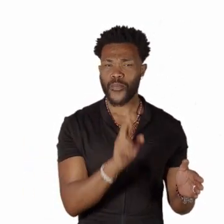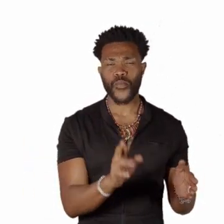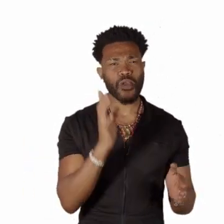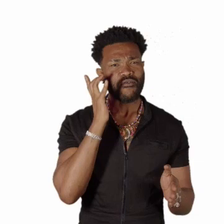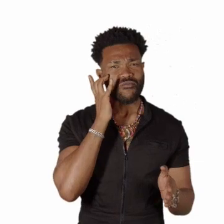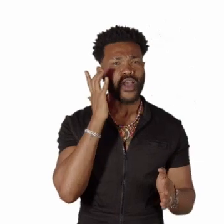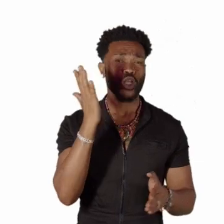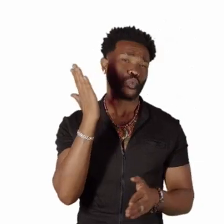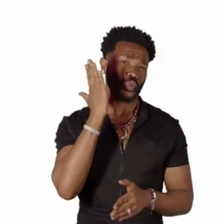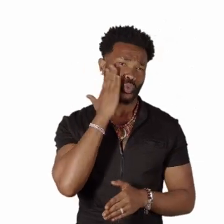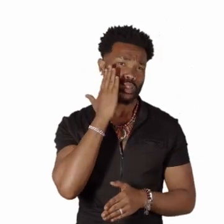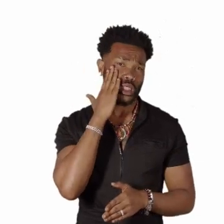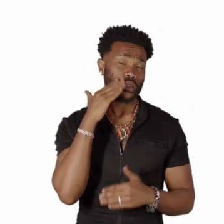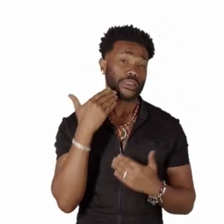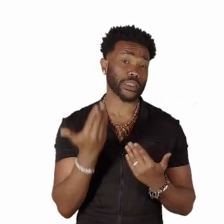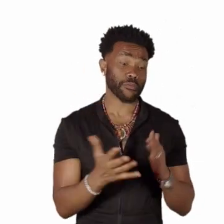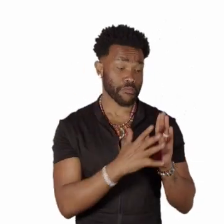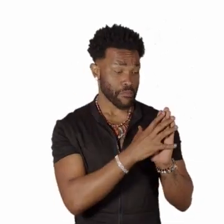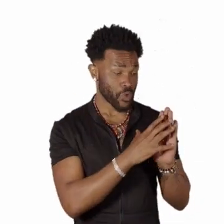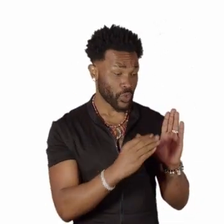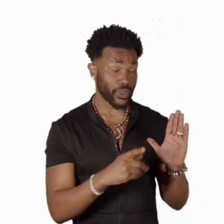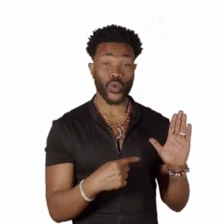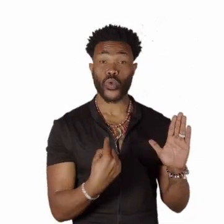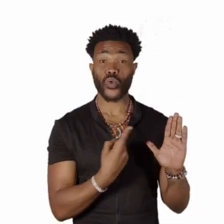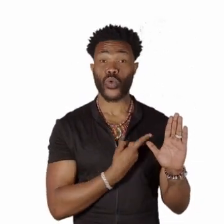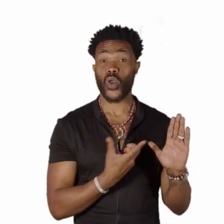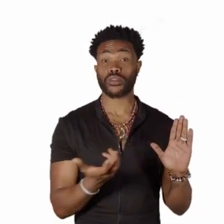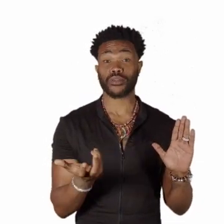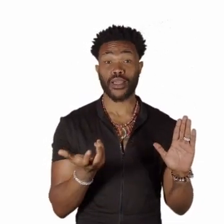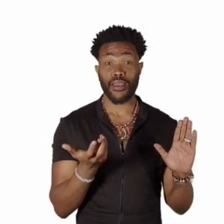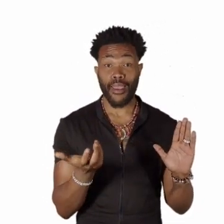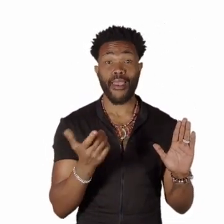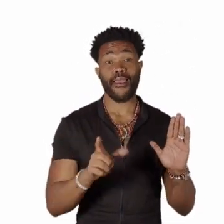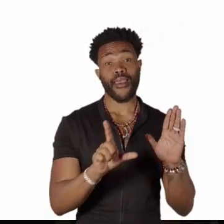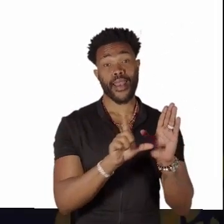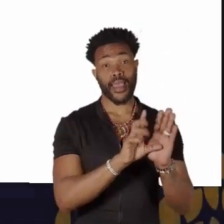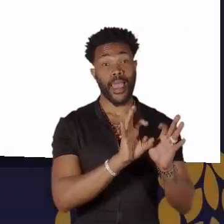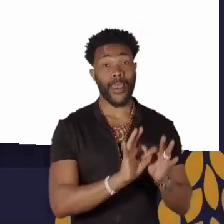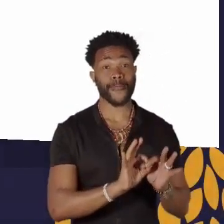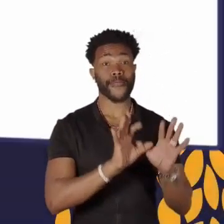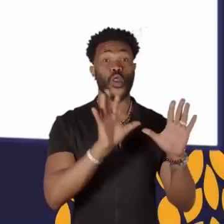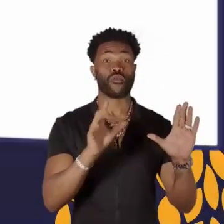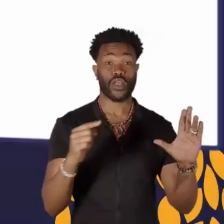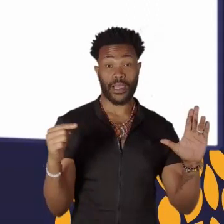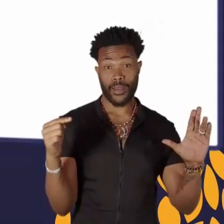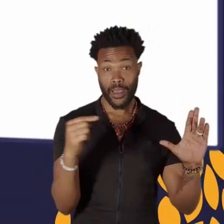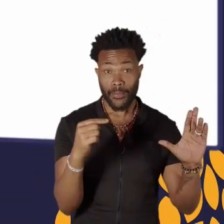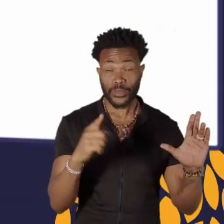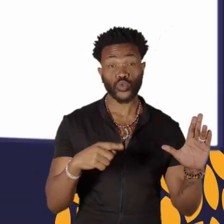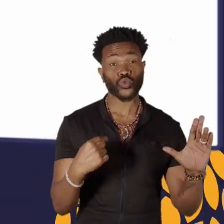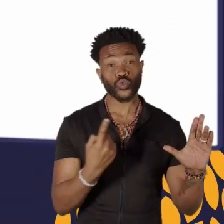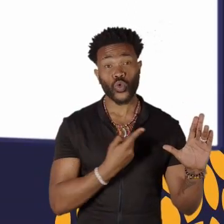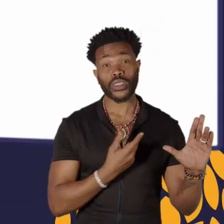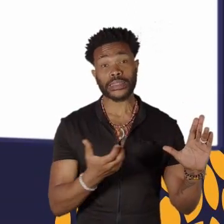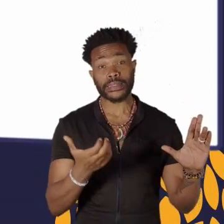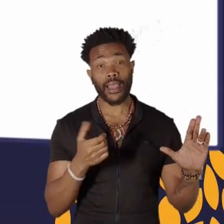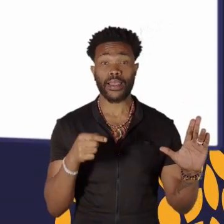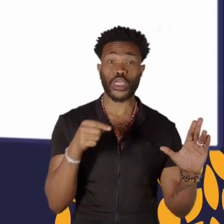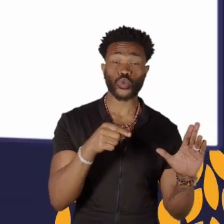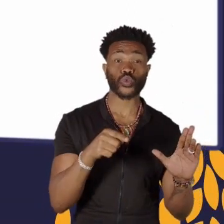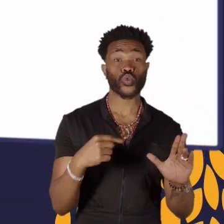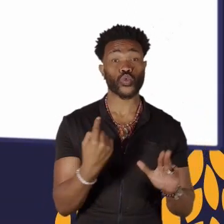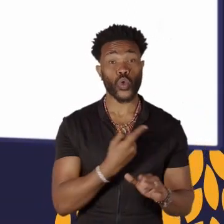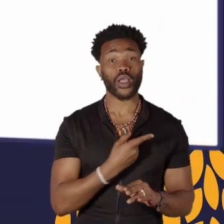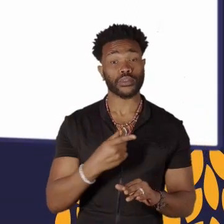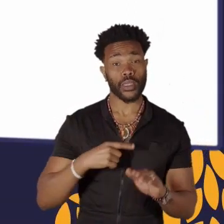de entender de qual modelo que a gente quer de legalização da cannabis. A gente quer justamente esse meio termo em que a gente